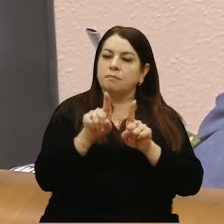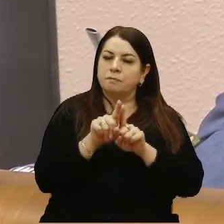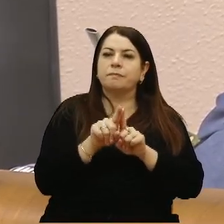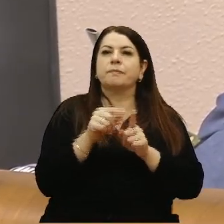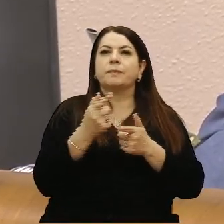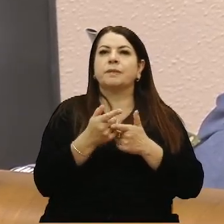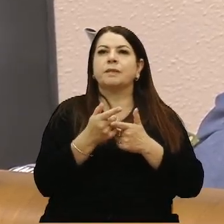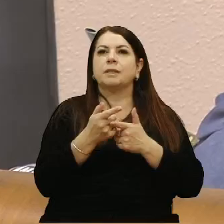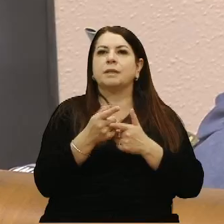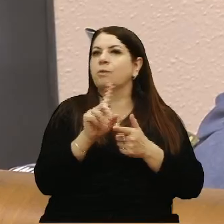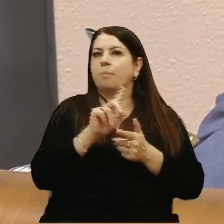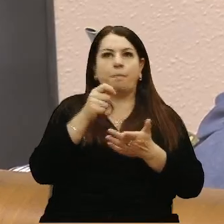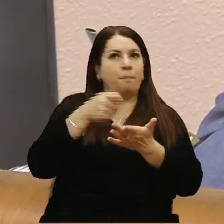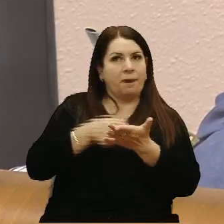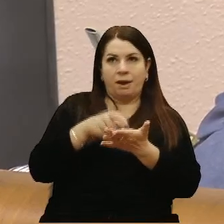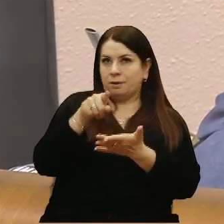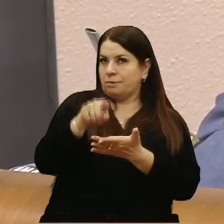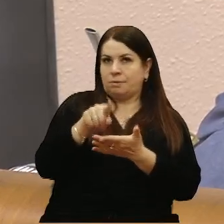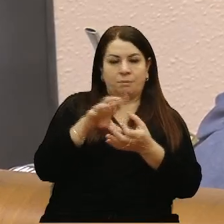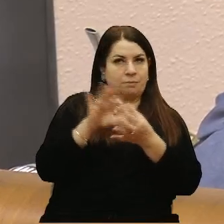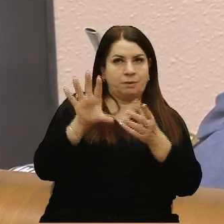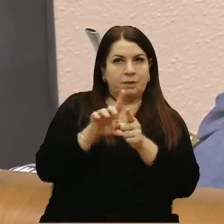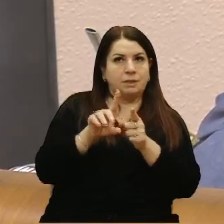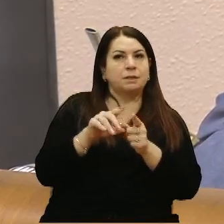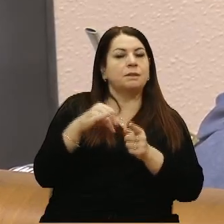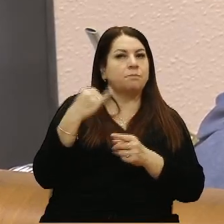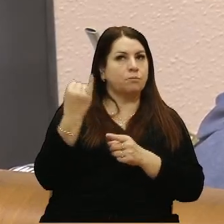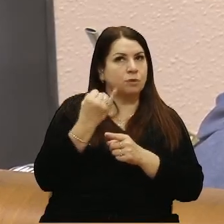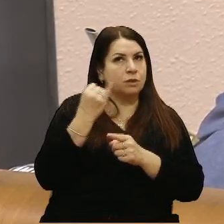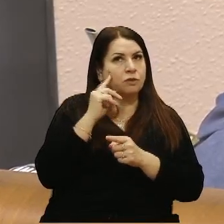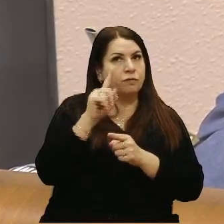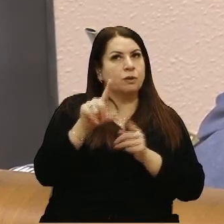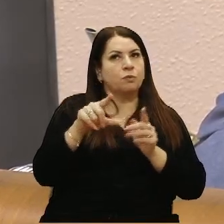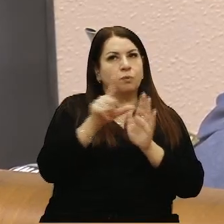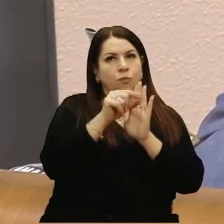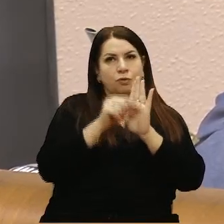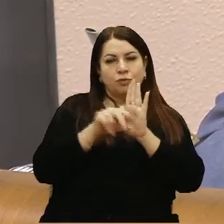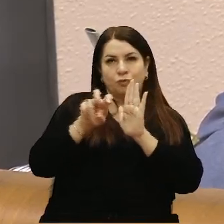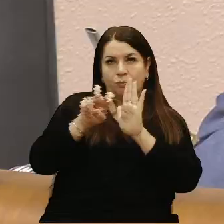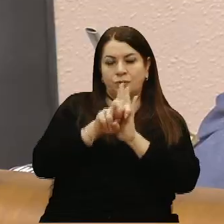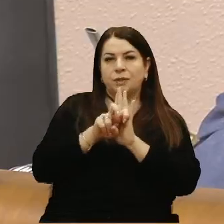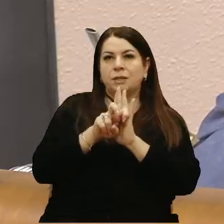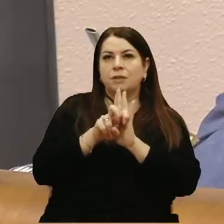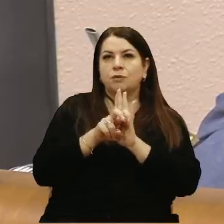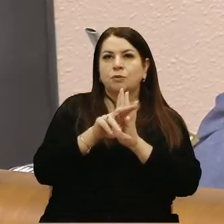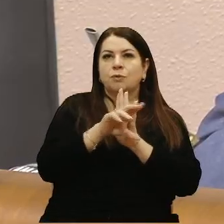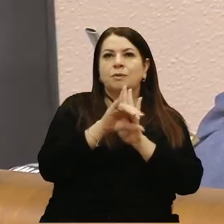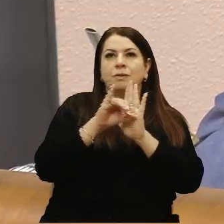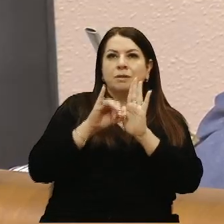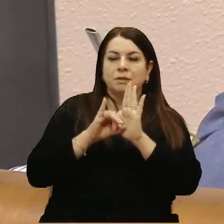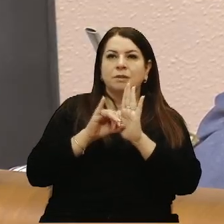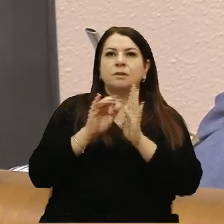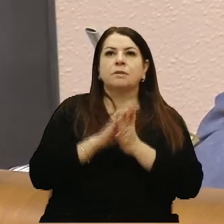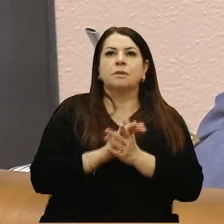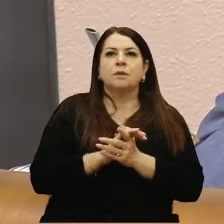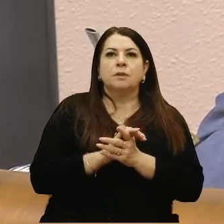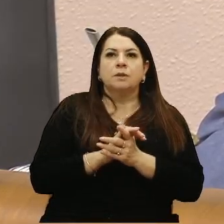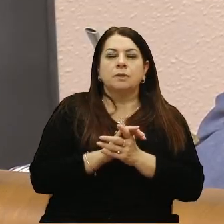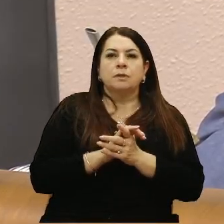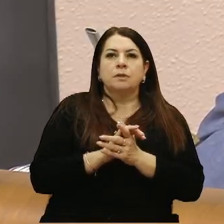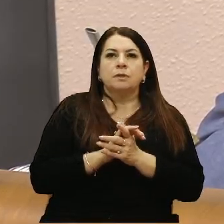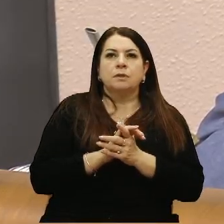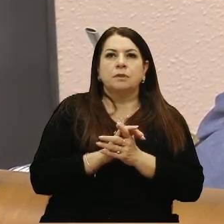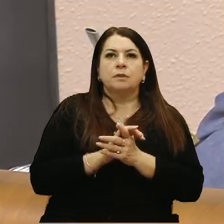serem inafiançáveis e imprescritíveis, conforme o artigo 5º, inciso